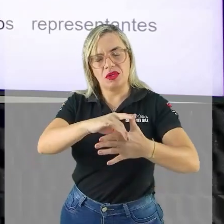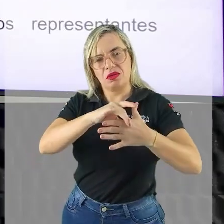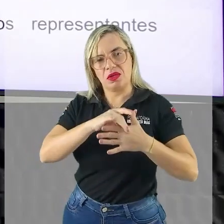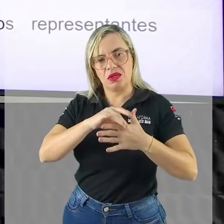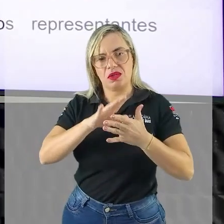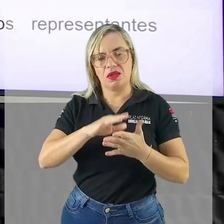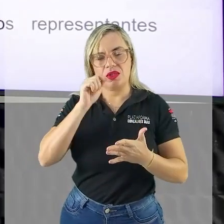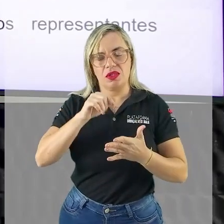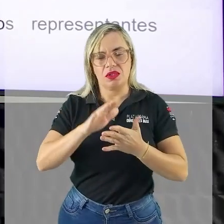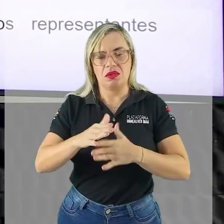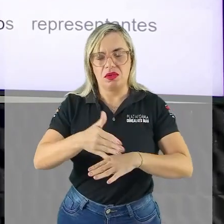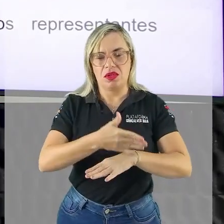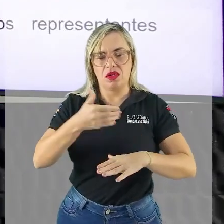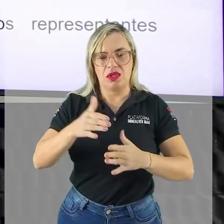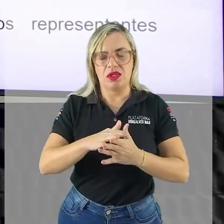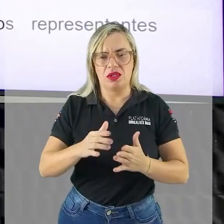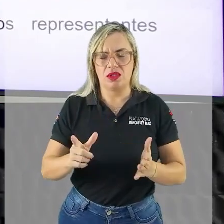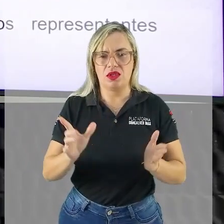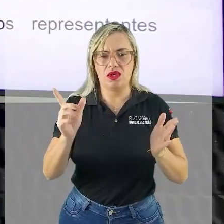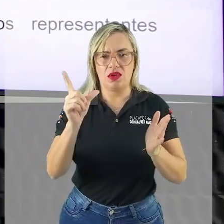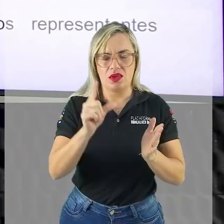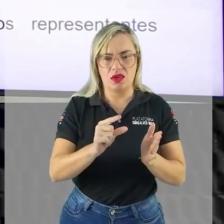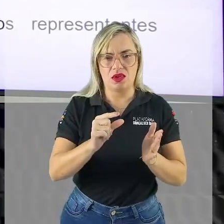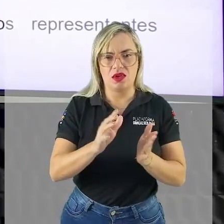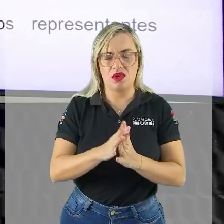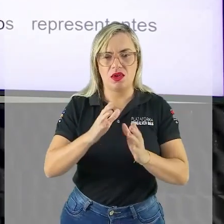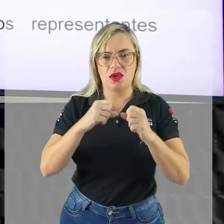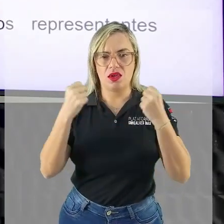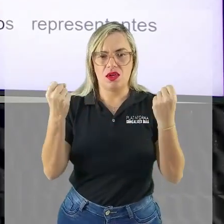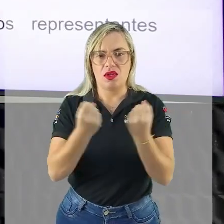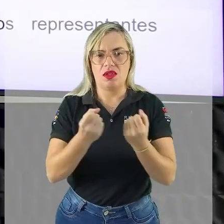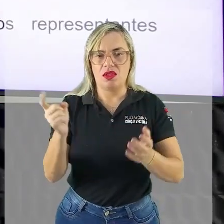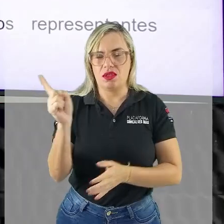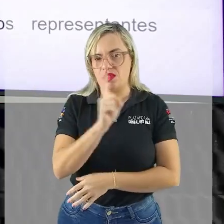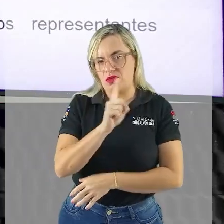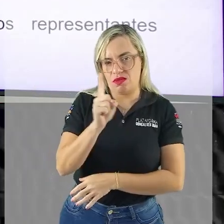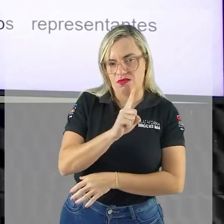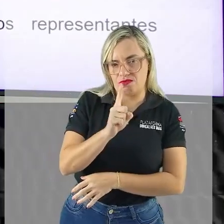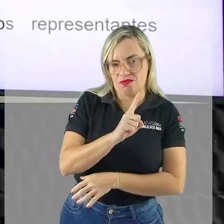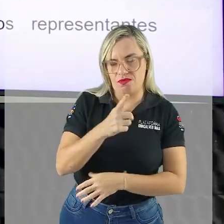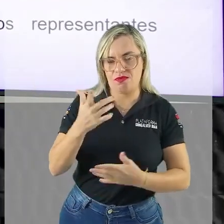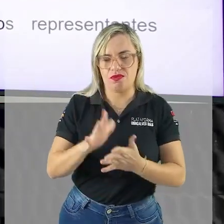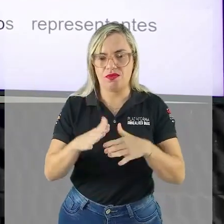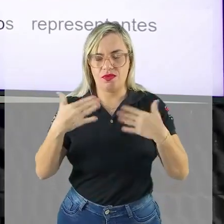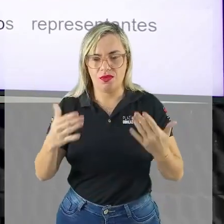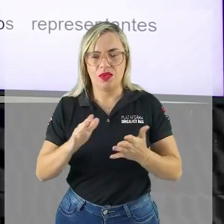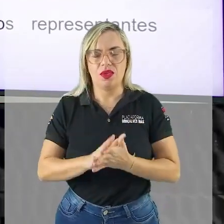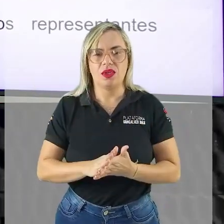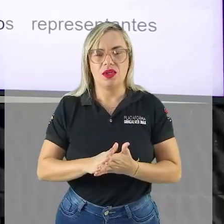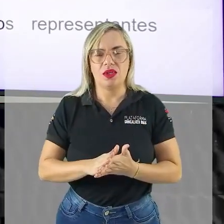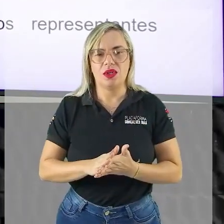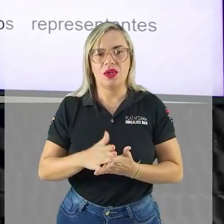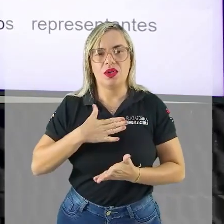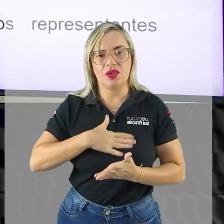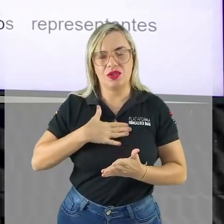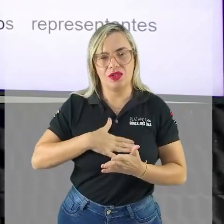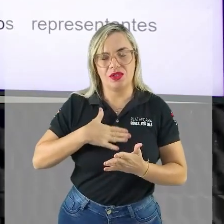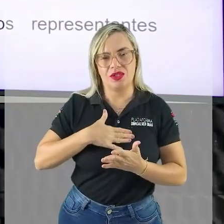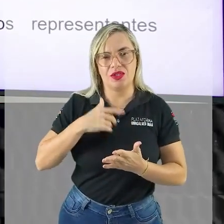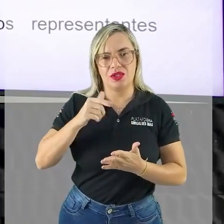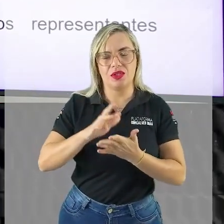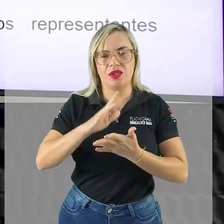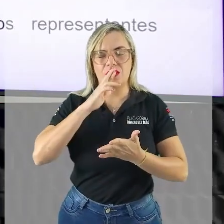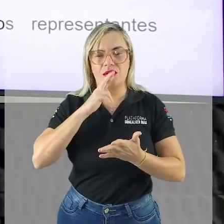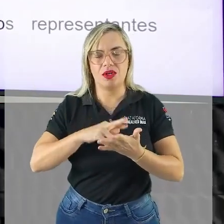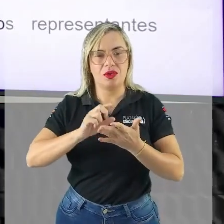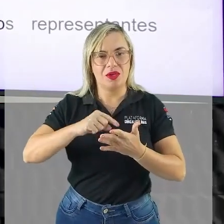privilégios, essas regalias? São as minorias sociais? Claro que não. Muito bem, gostei da resposta aí do outro lado da tela. Claro